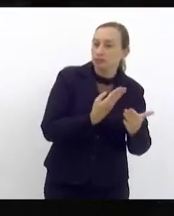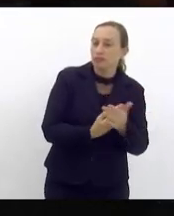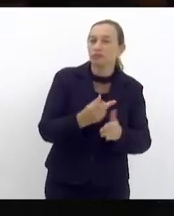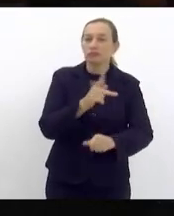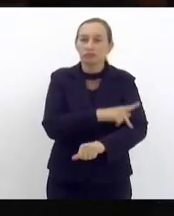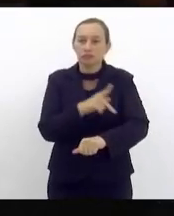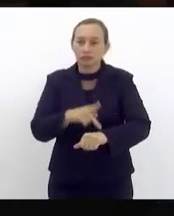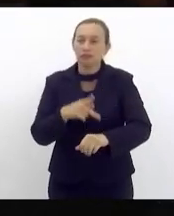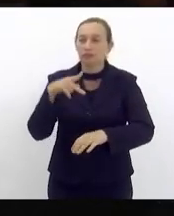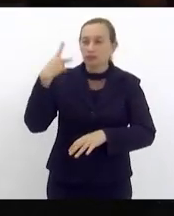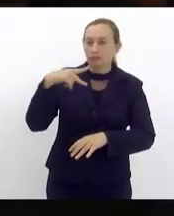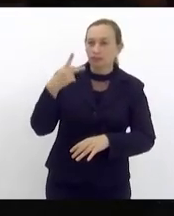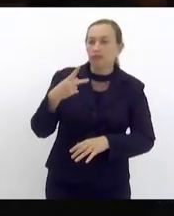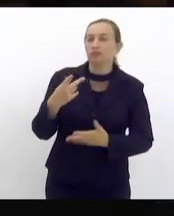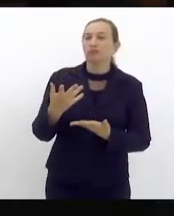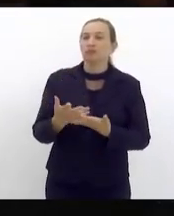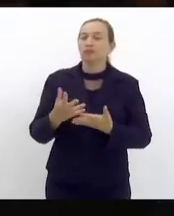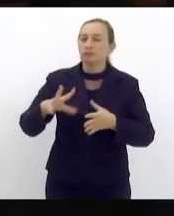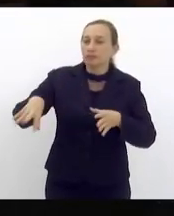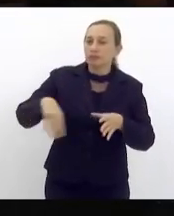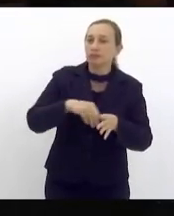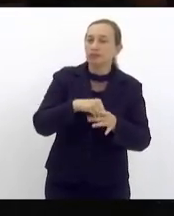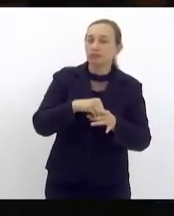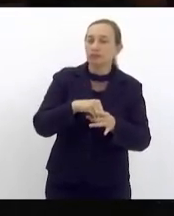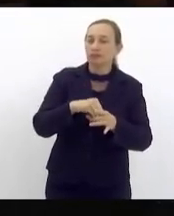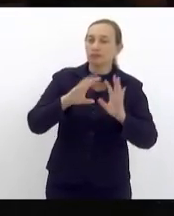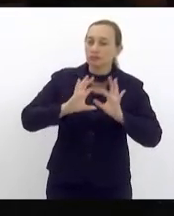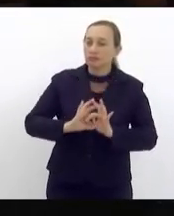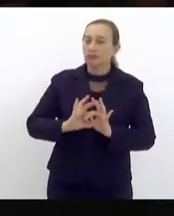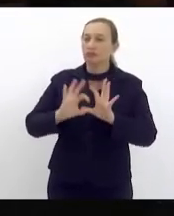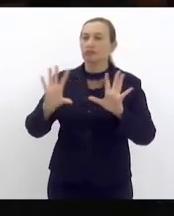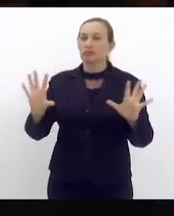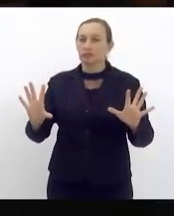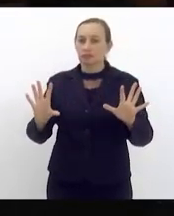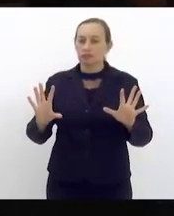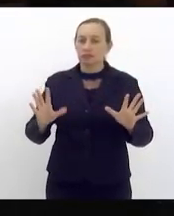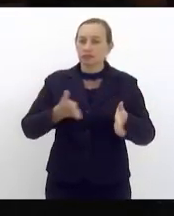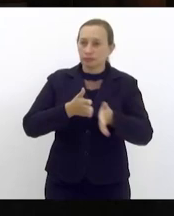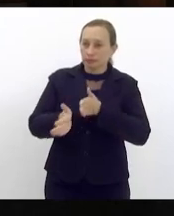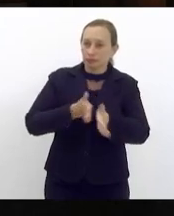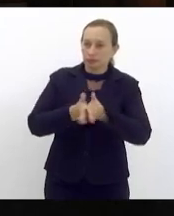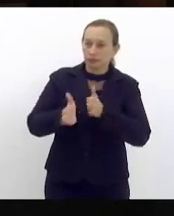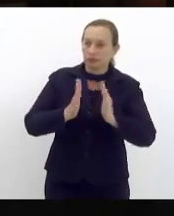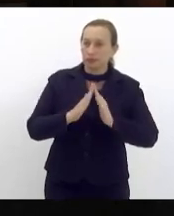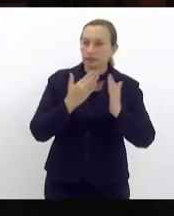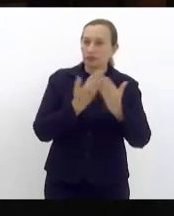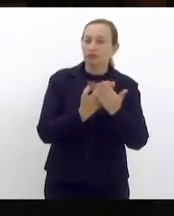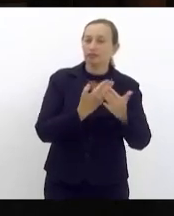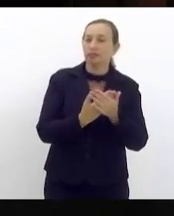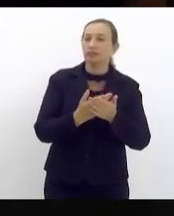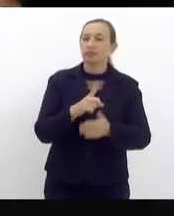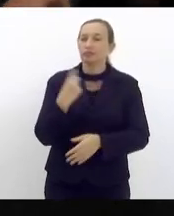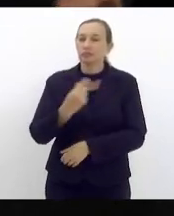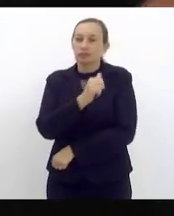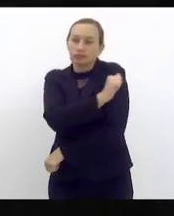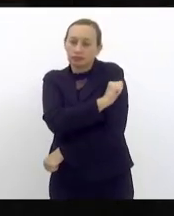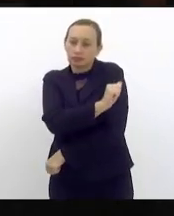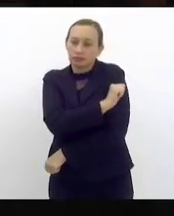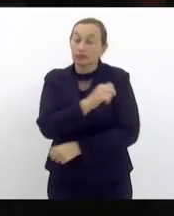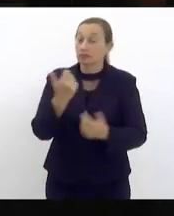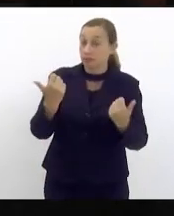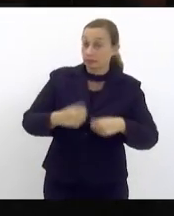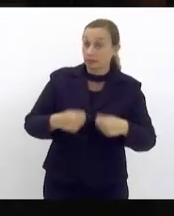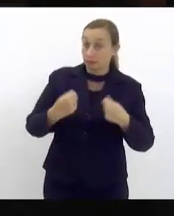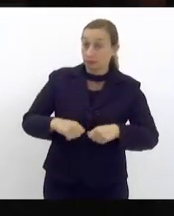político pedagógico que envolva e democratize os acessos da escola para as nossas estudantes é